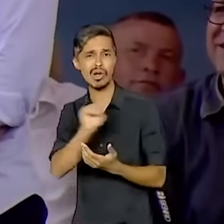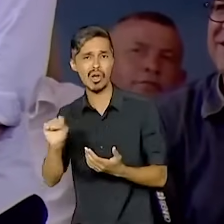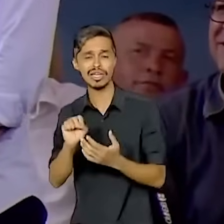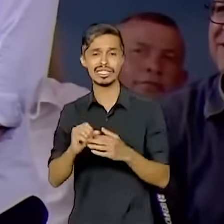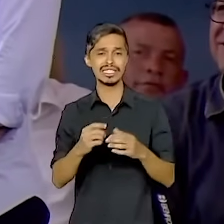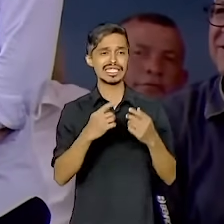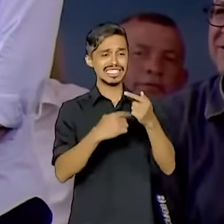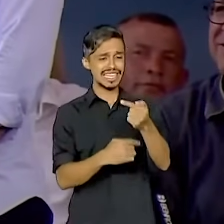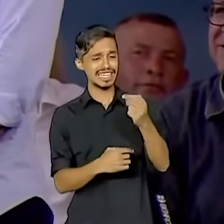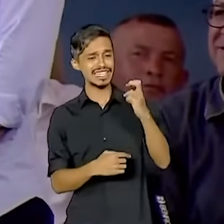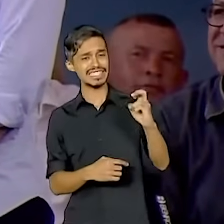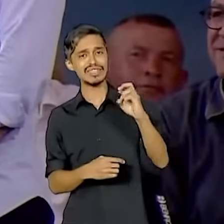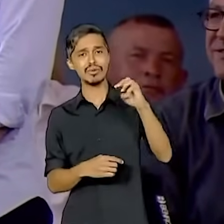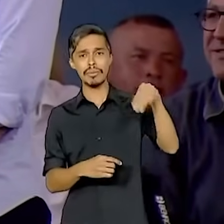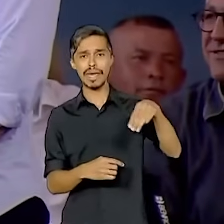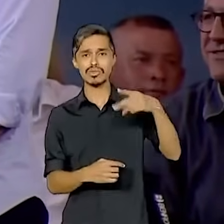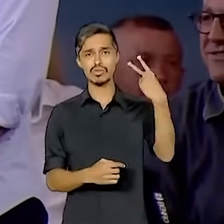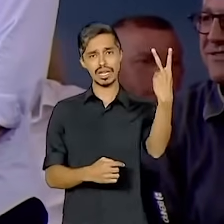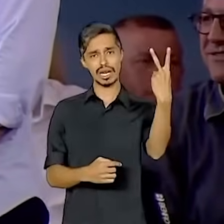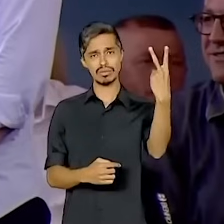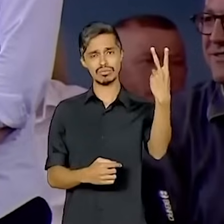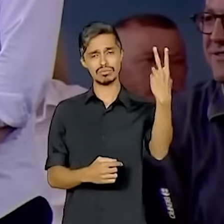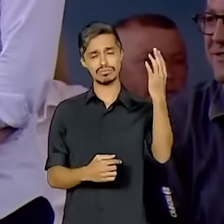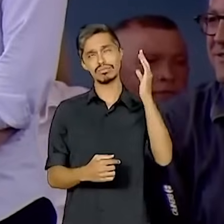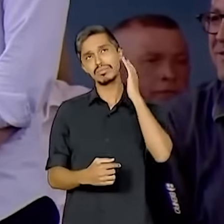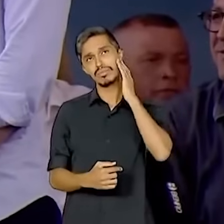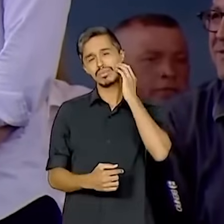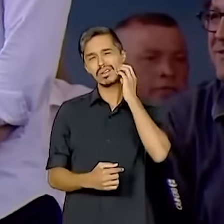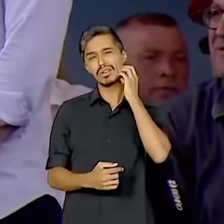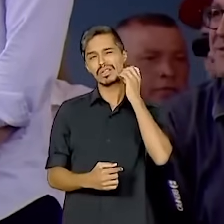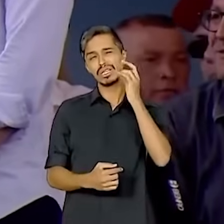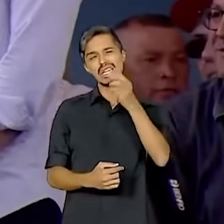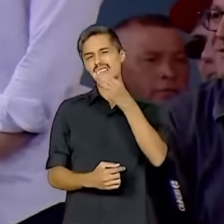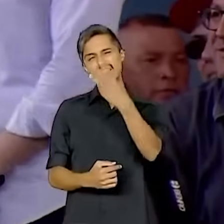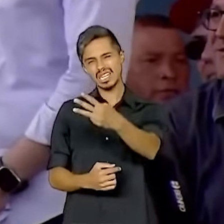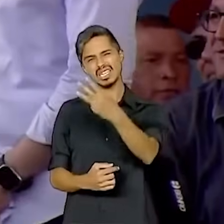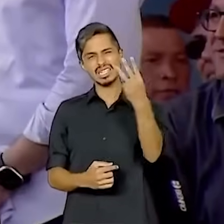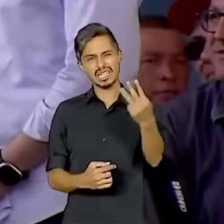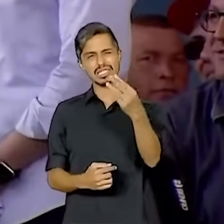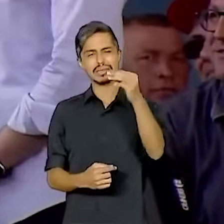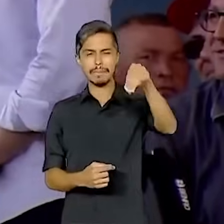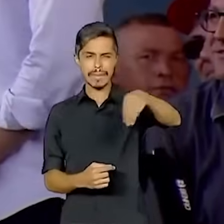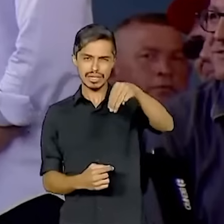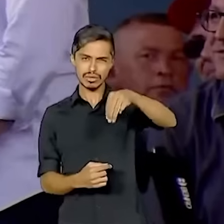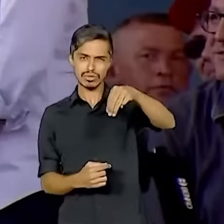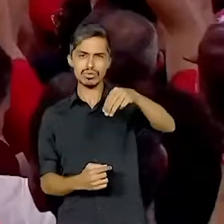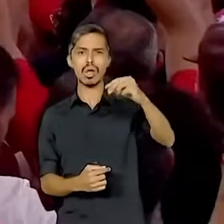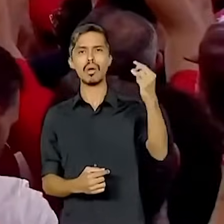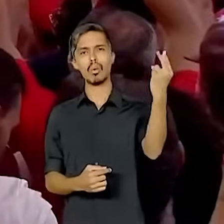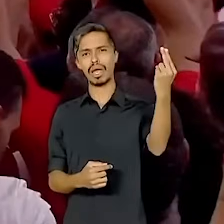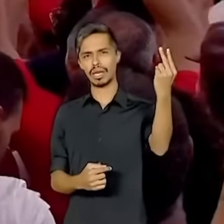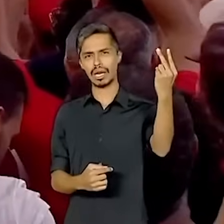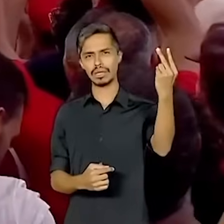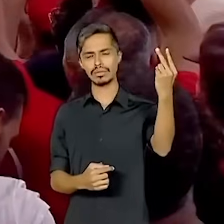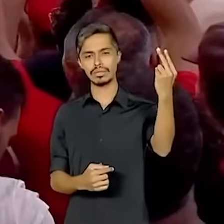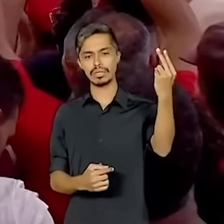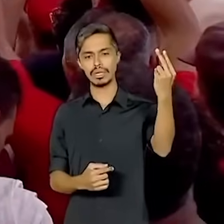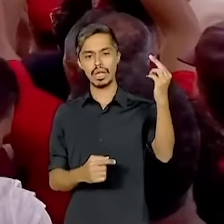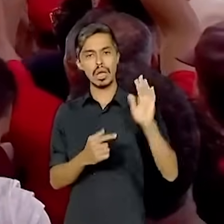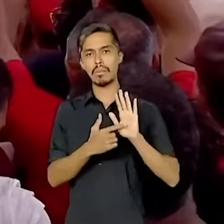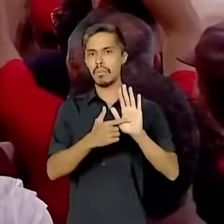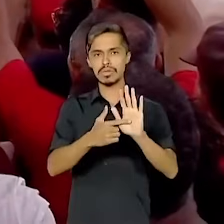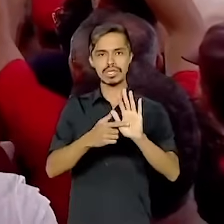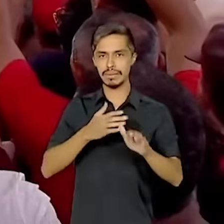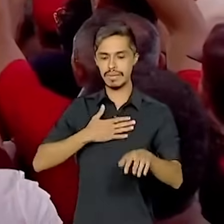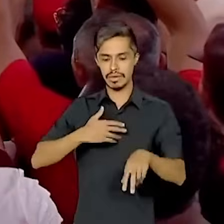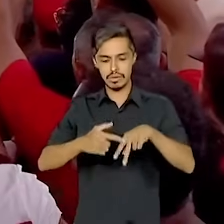metros quadrados. Na verdade, não era 35, era 33 metros quadrados. Eu não vou nem mostrar minha